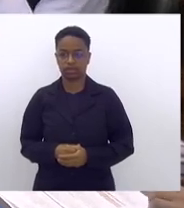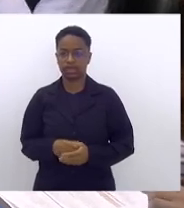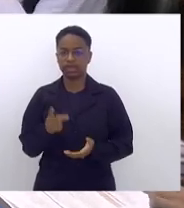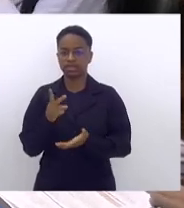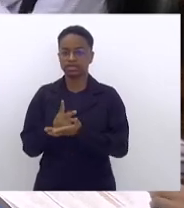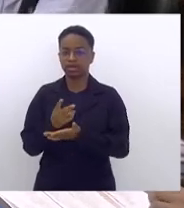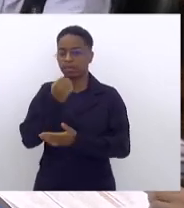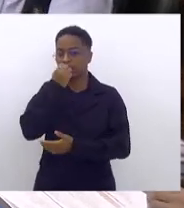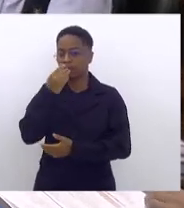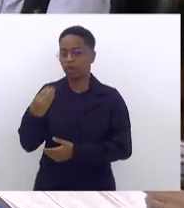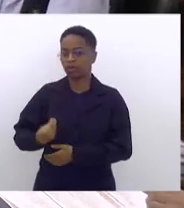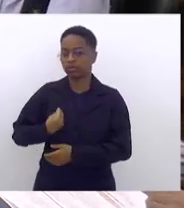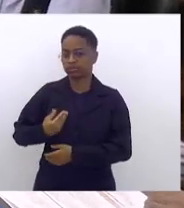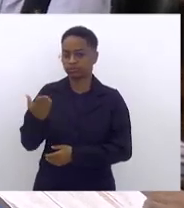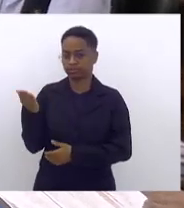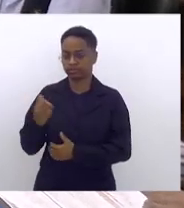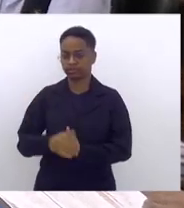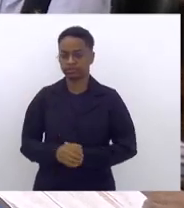presença de Vossa Excelência.